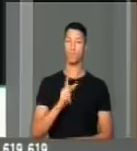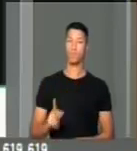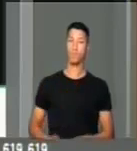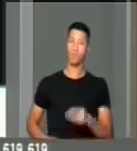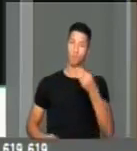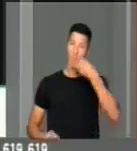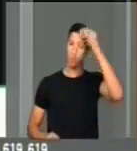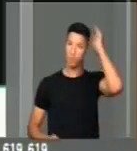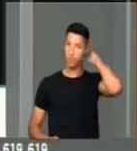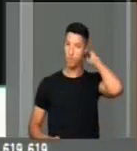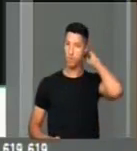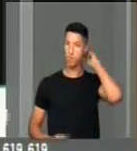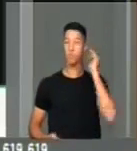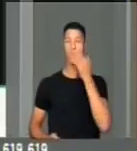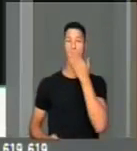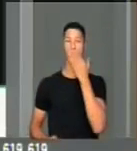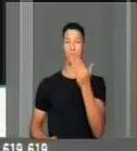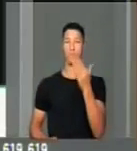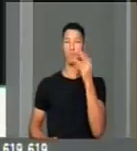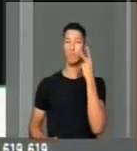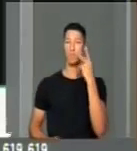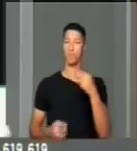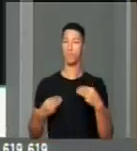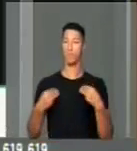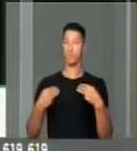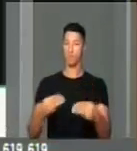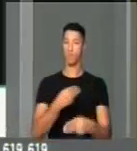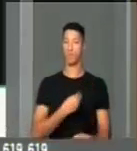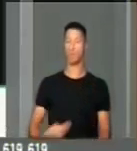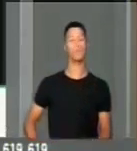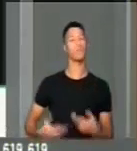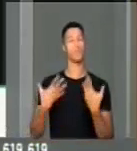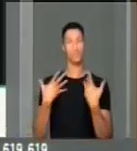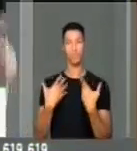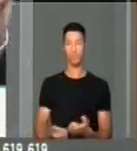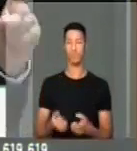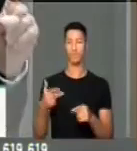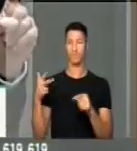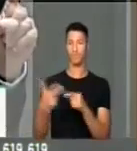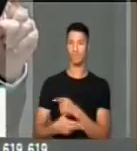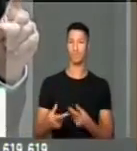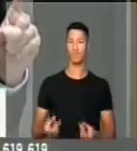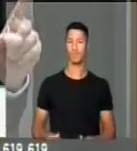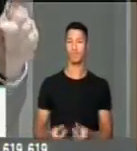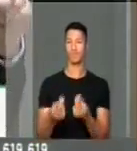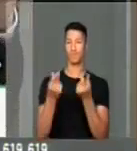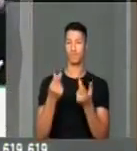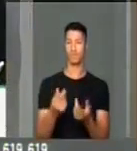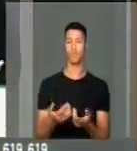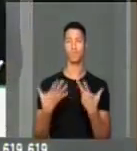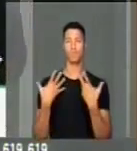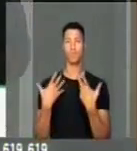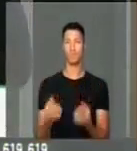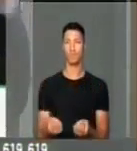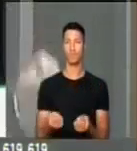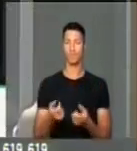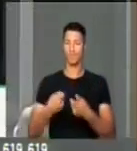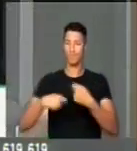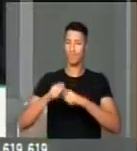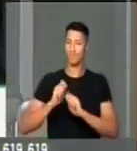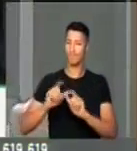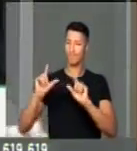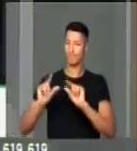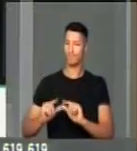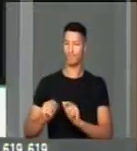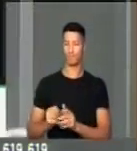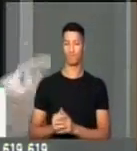presidente Michel Temer pediu para os ministros. Vamos cortar gasto, vamos